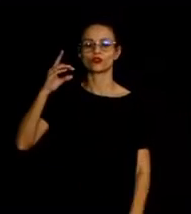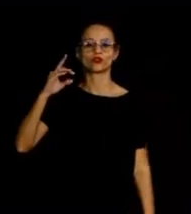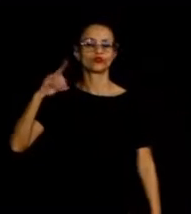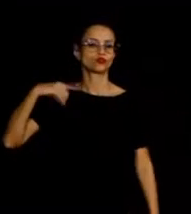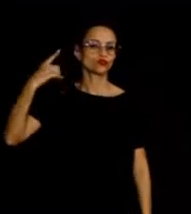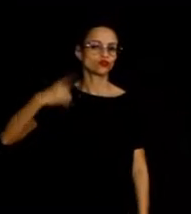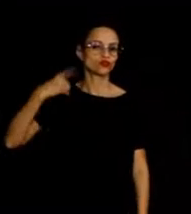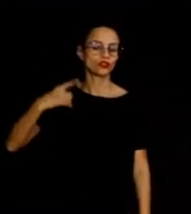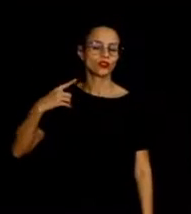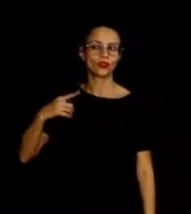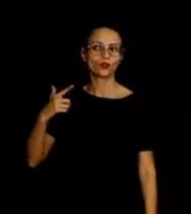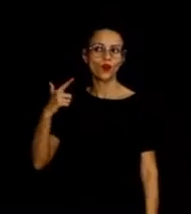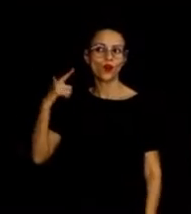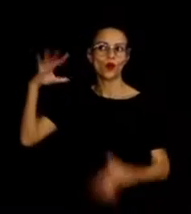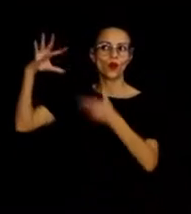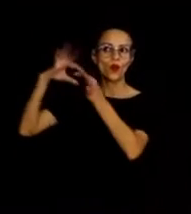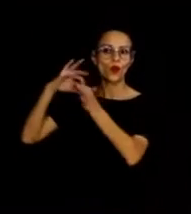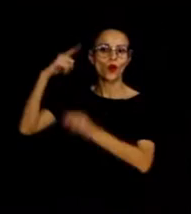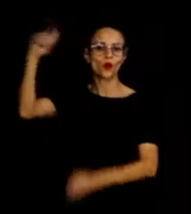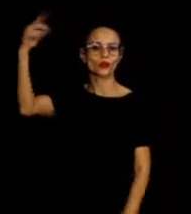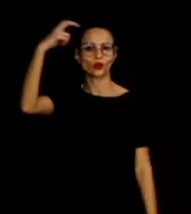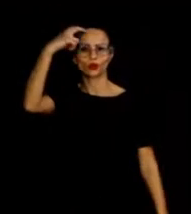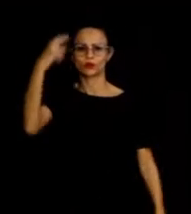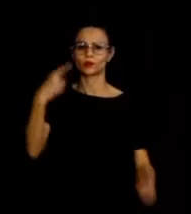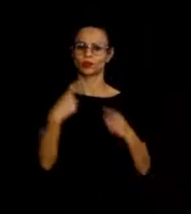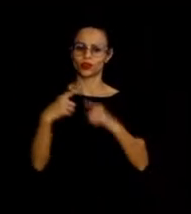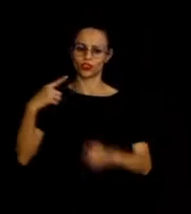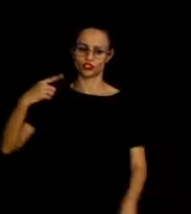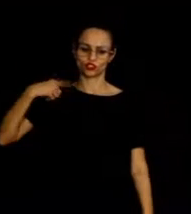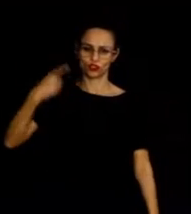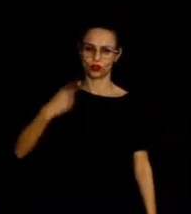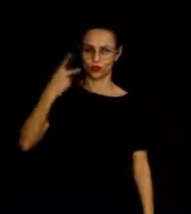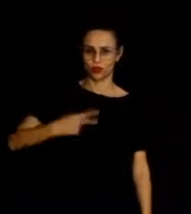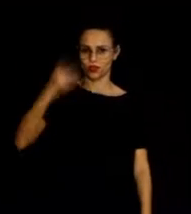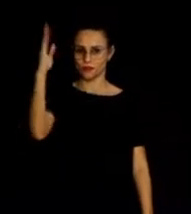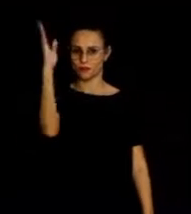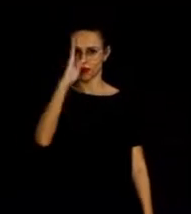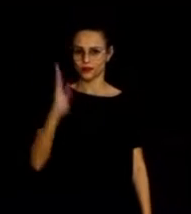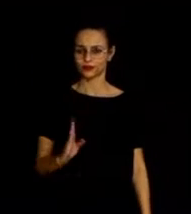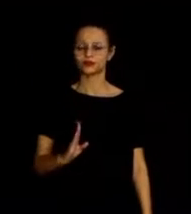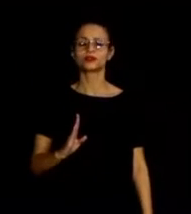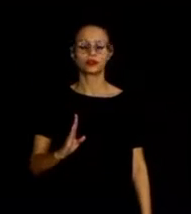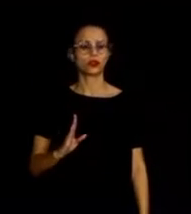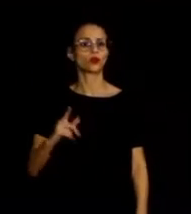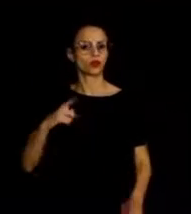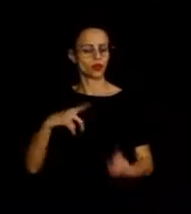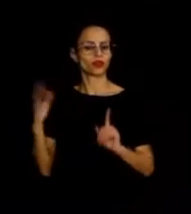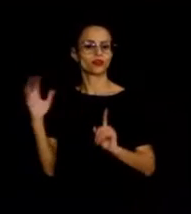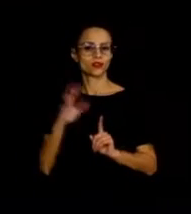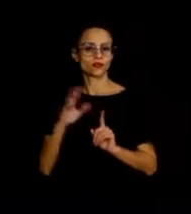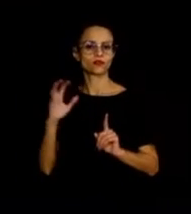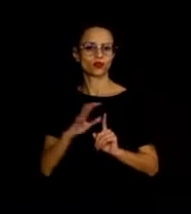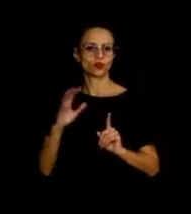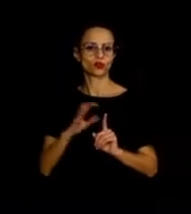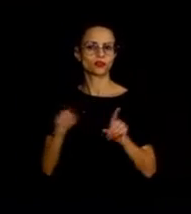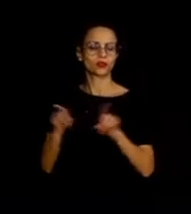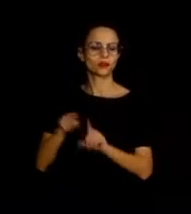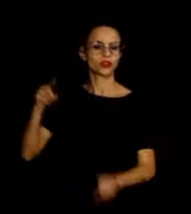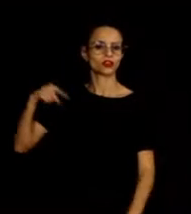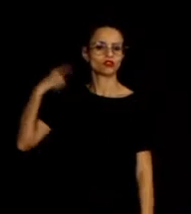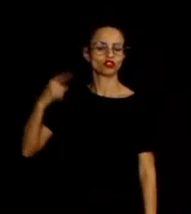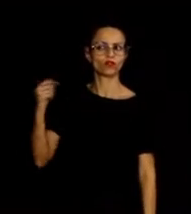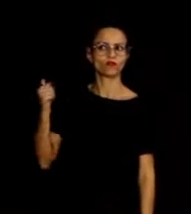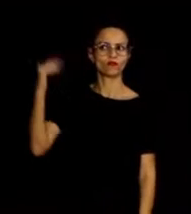direito inserido em outra cultura mesmo porque né o direito brasileiro ele tem é influência de direito